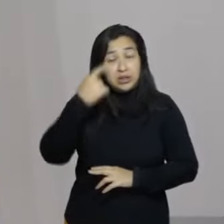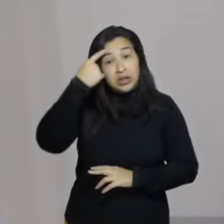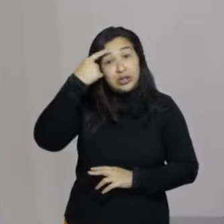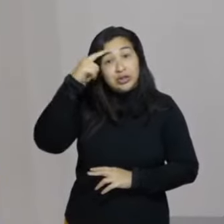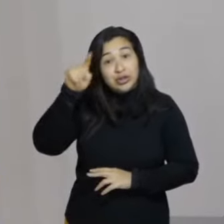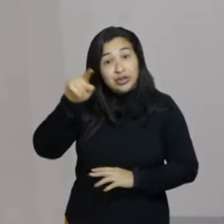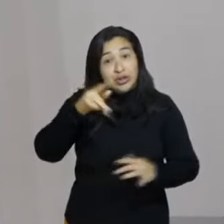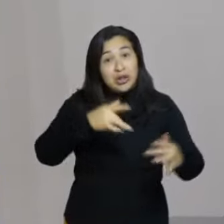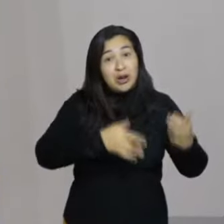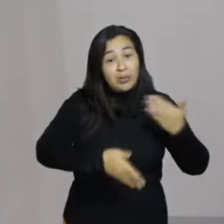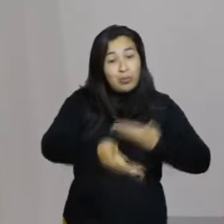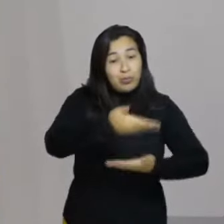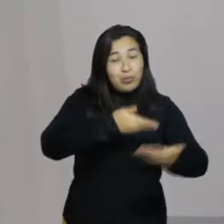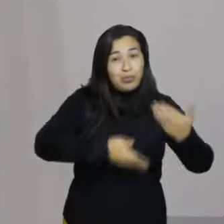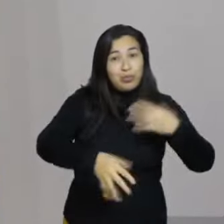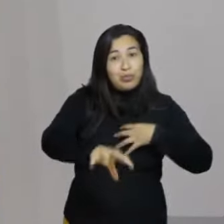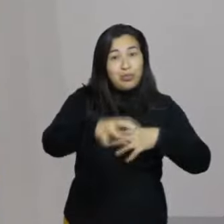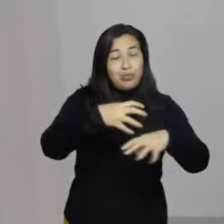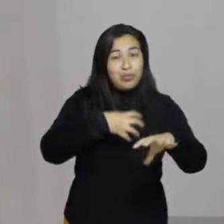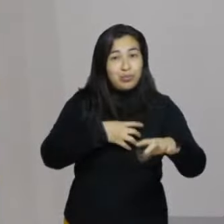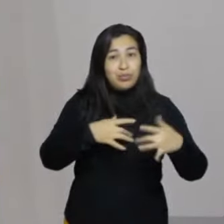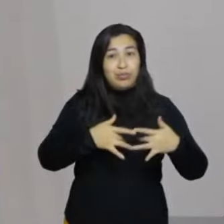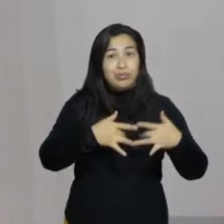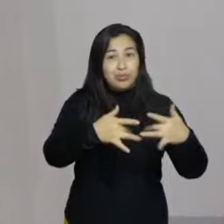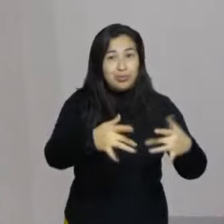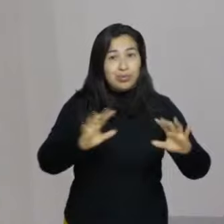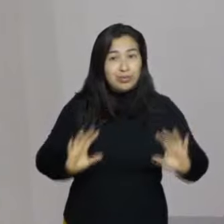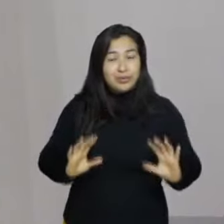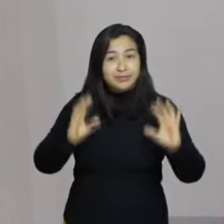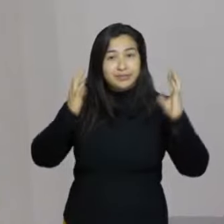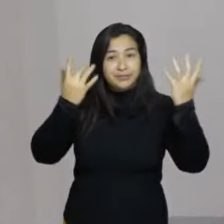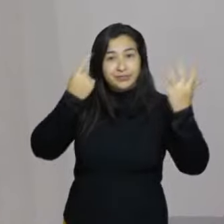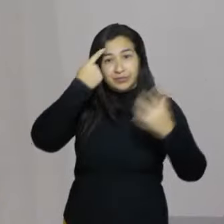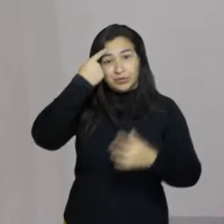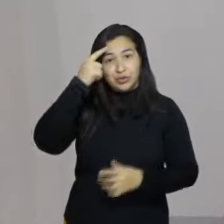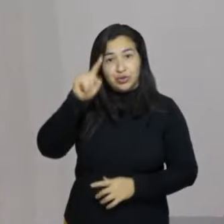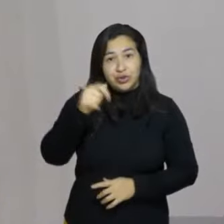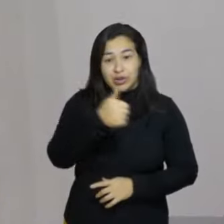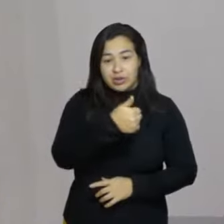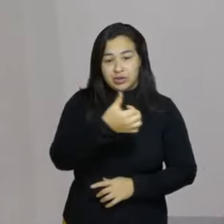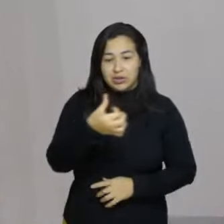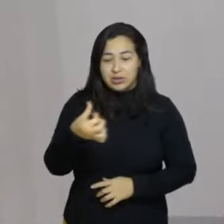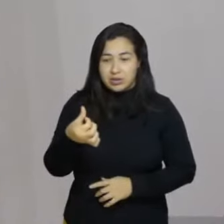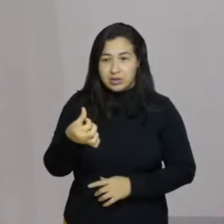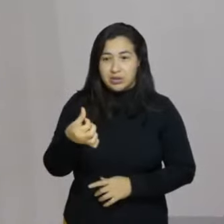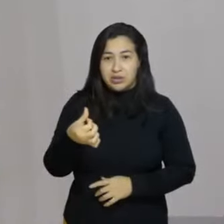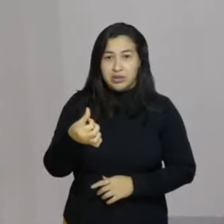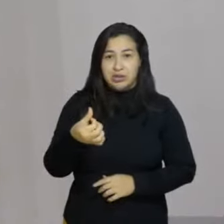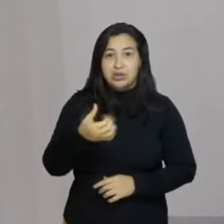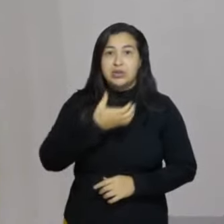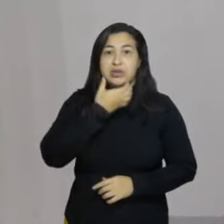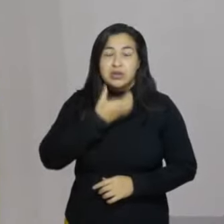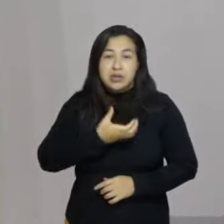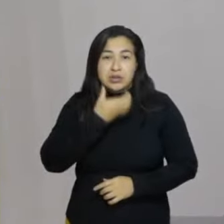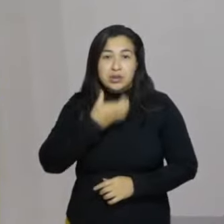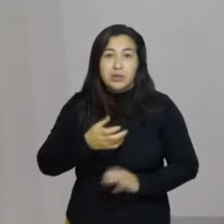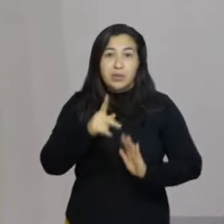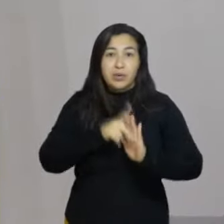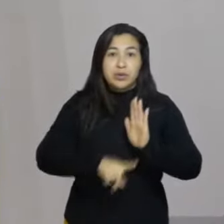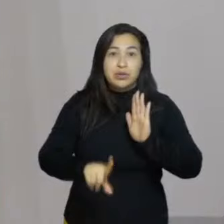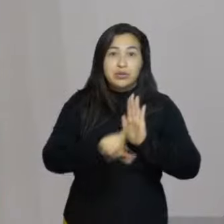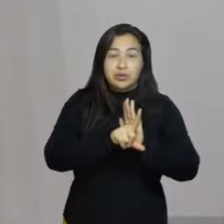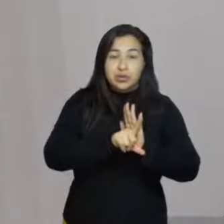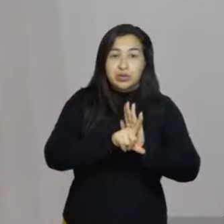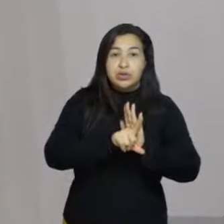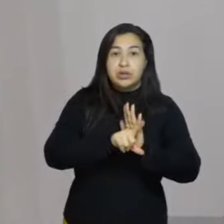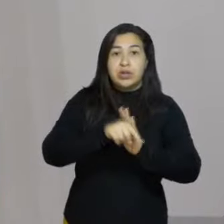Solidariedade, que é comemorado no dia 16 de dezembro. Vamos protocolar um projeto de lei nesta Casa